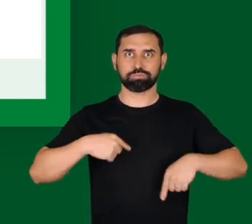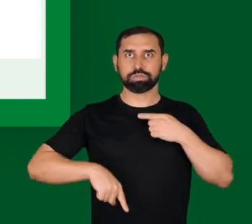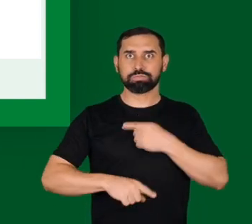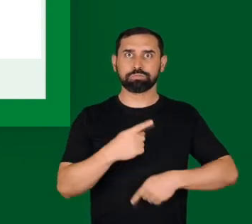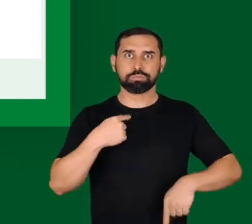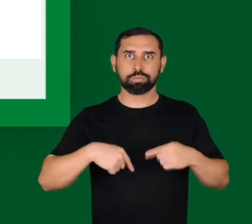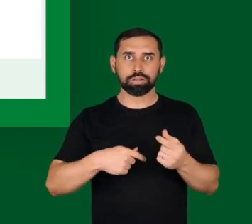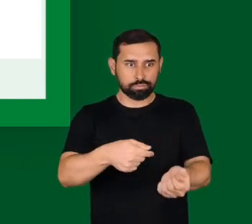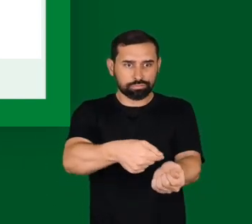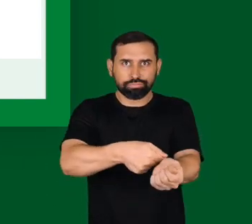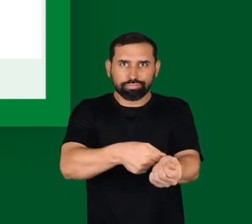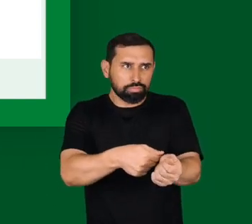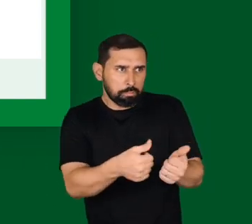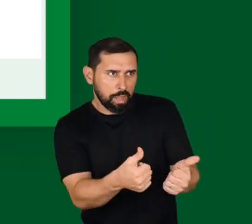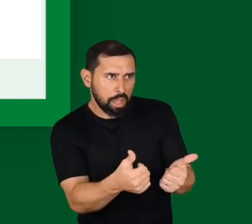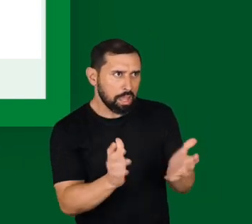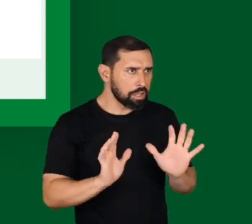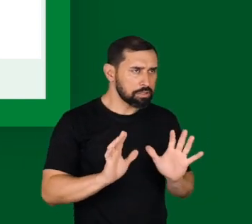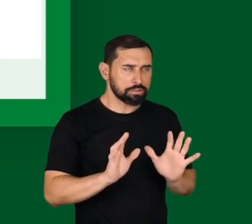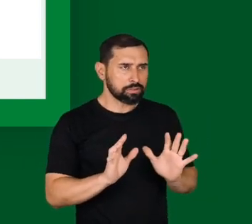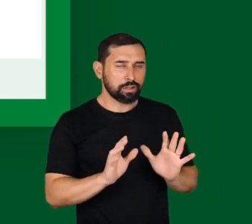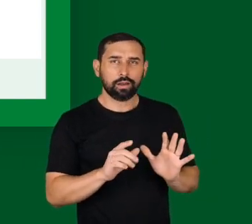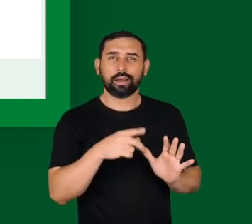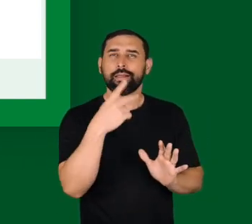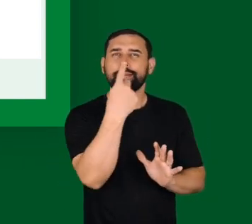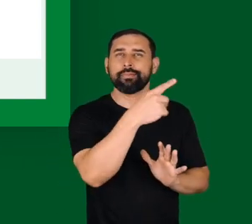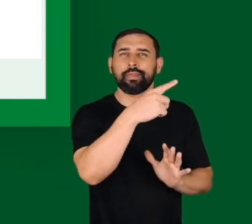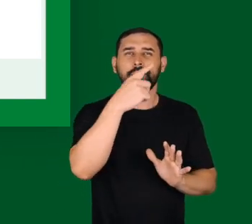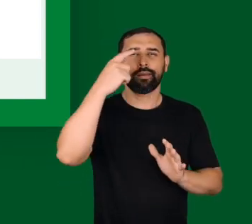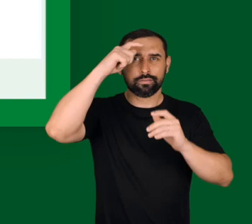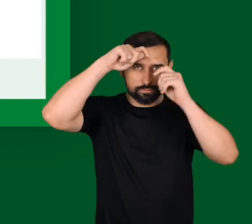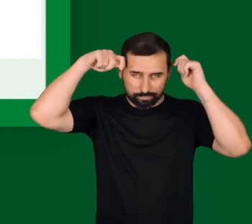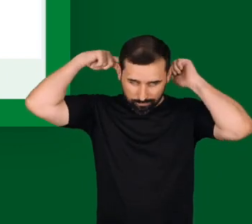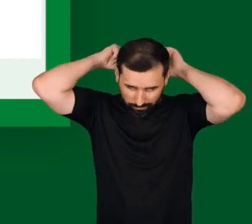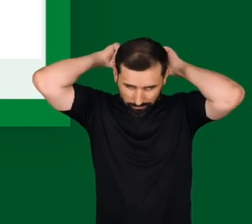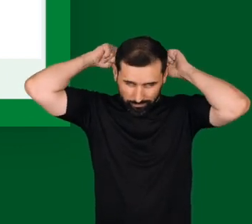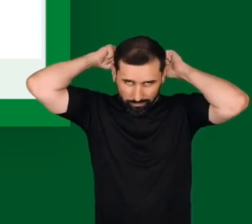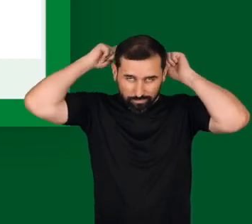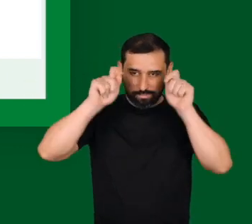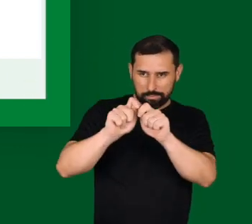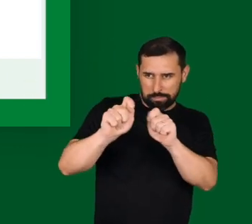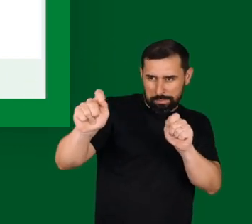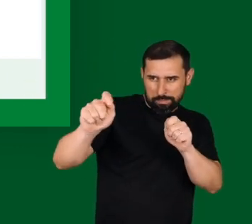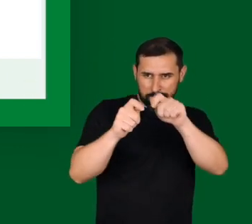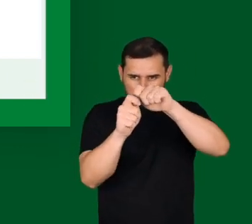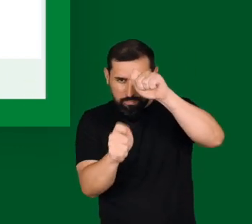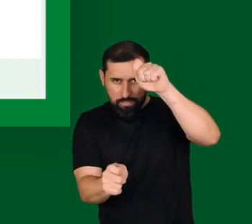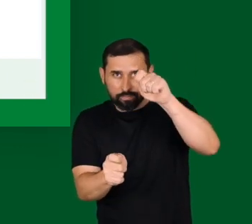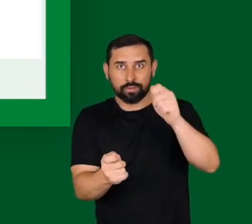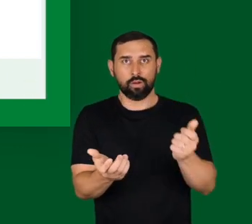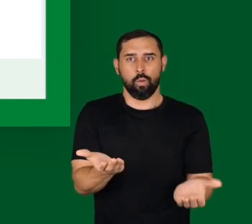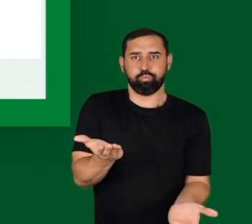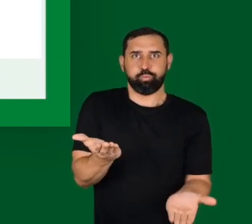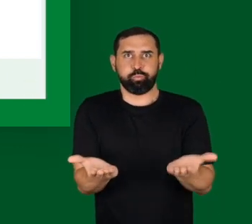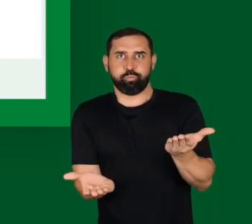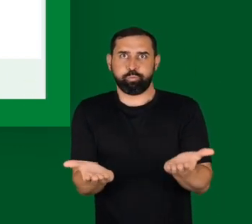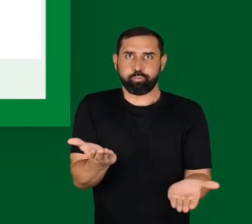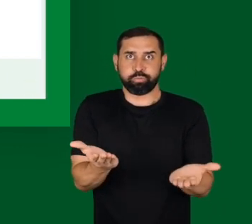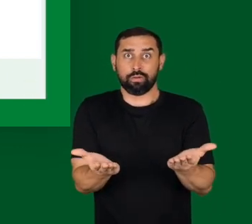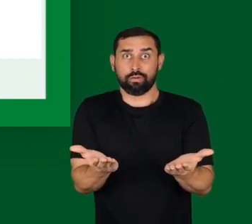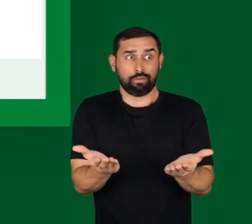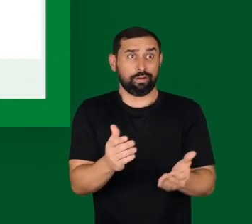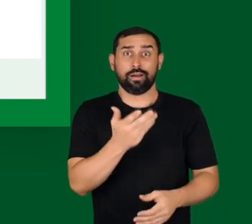vascular, você fez a questão da revisão do exame neurológico, mediu o perímetro cefálico,